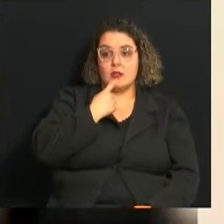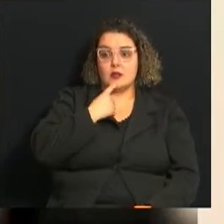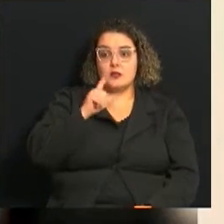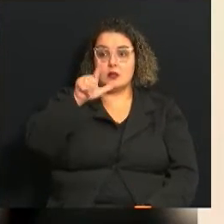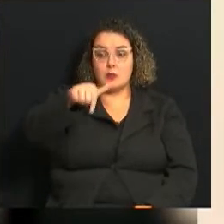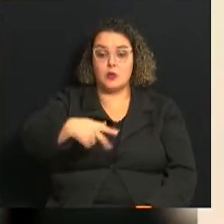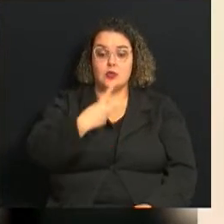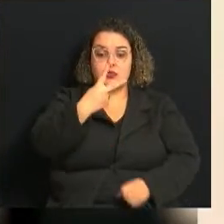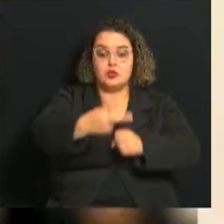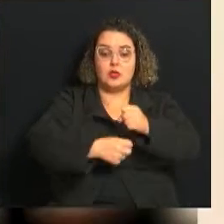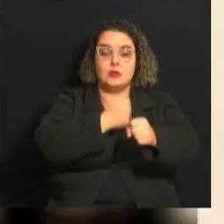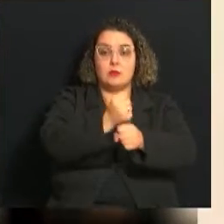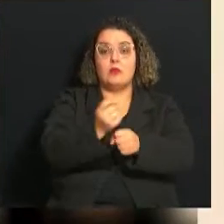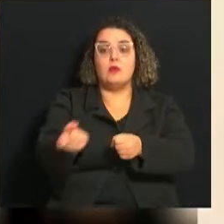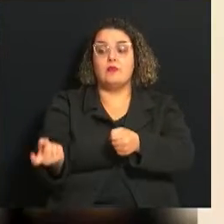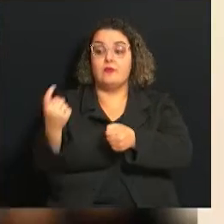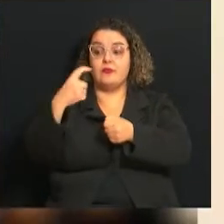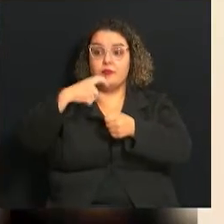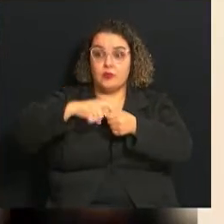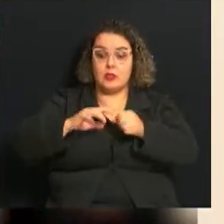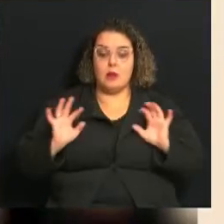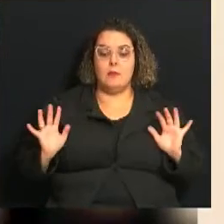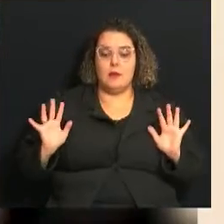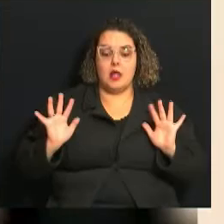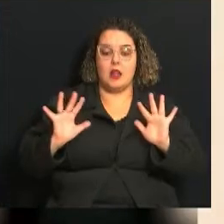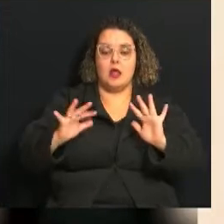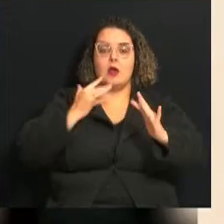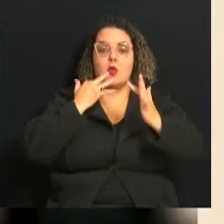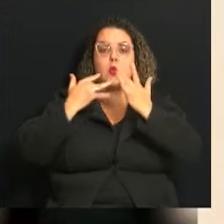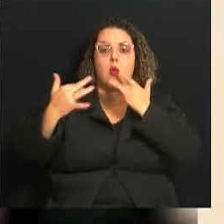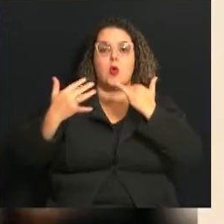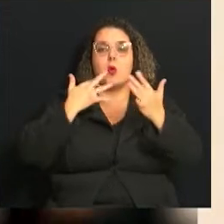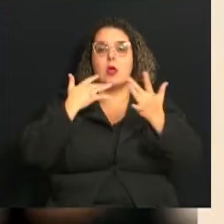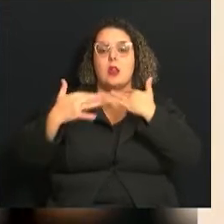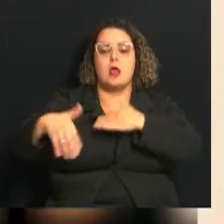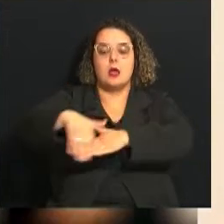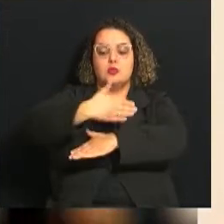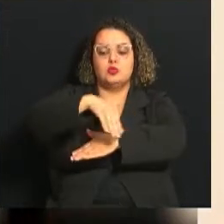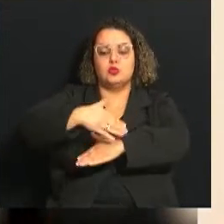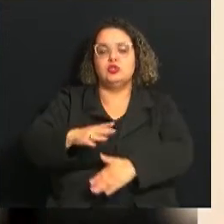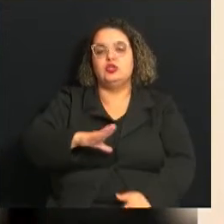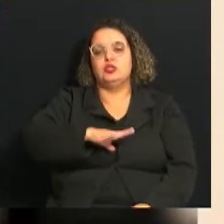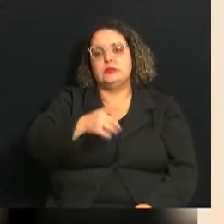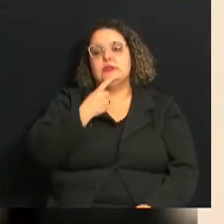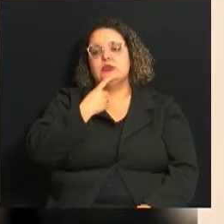anos retornou a colorir as ruas de Campinas. E dessa vez,